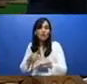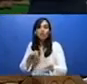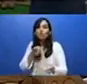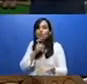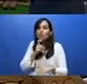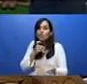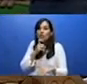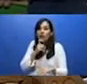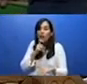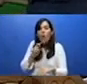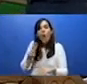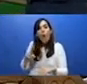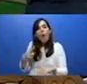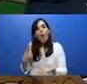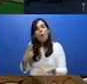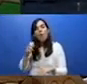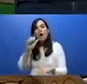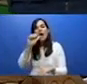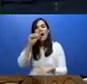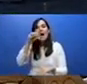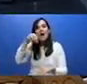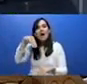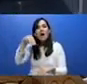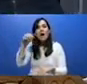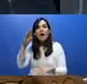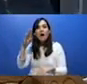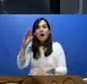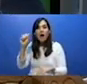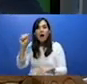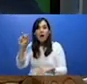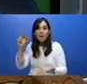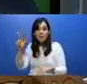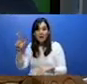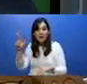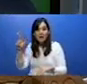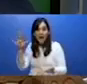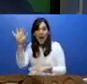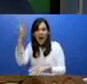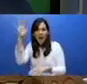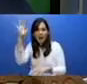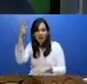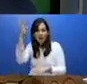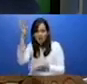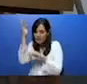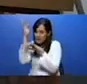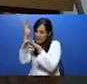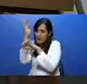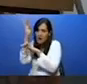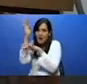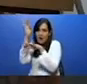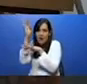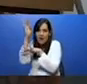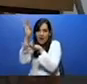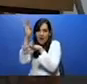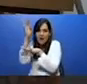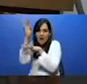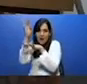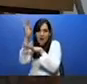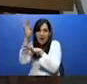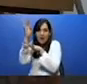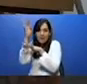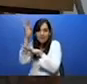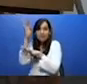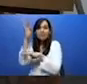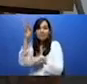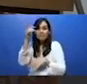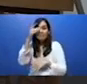é uma resina. Se vocês já viram aquele filme Jurassic Park, que eles usaram essa resina